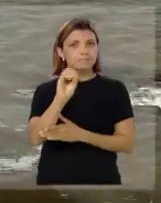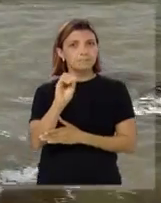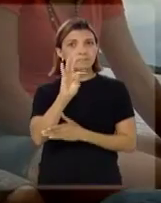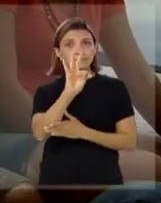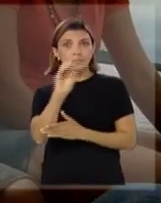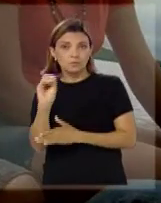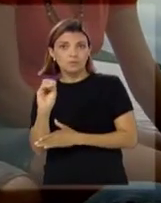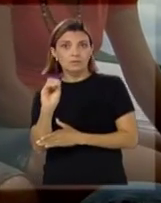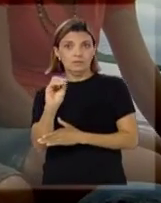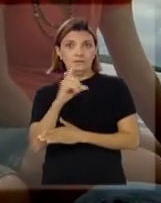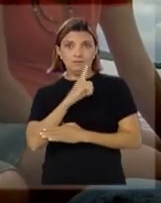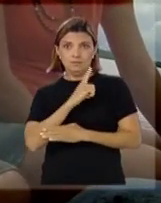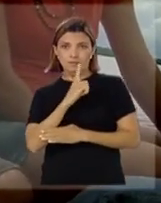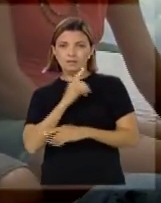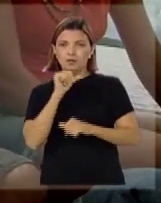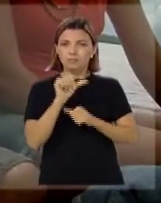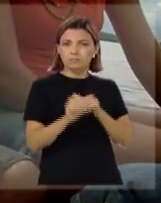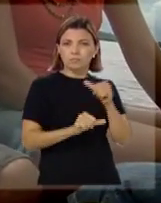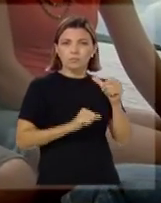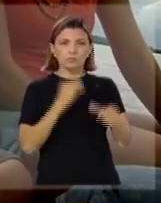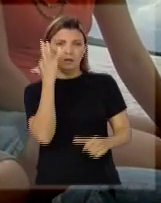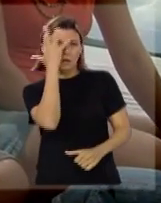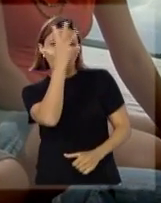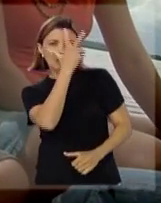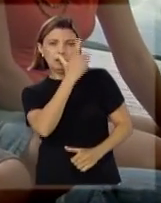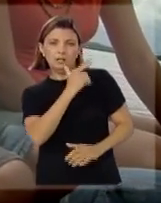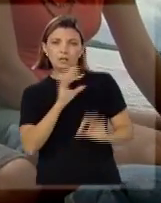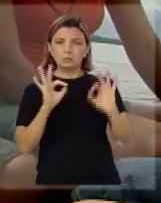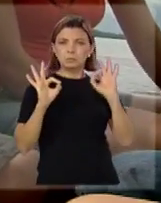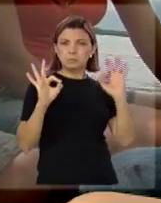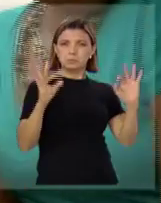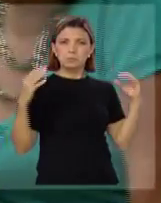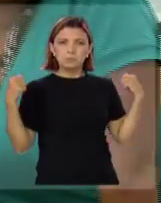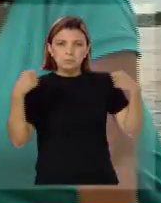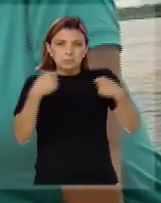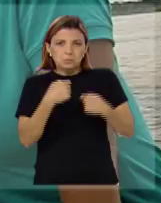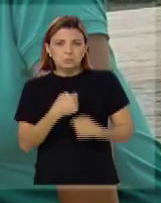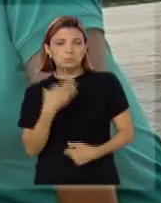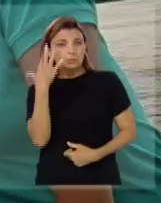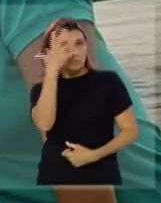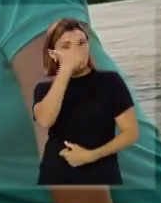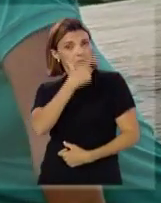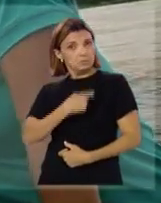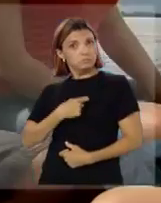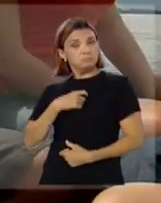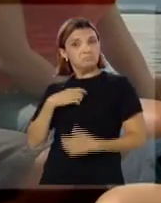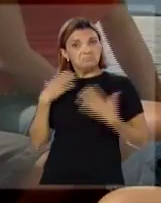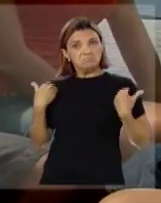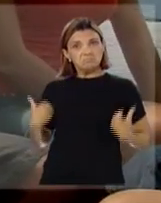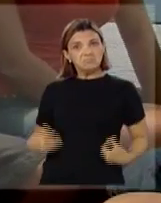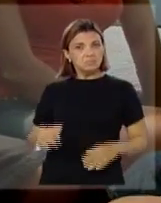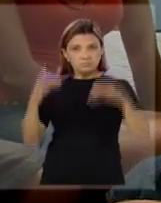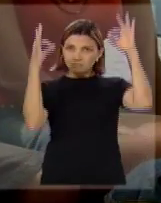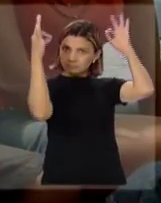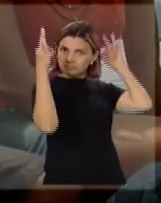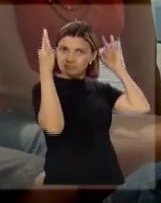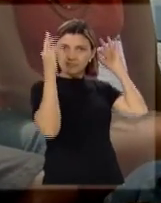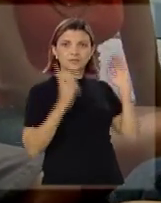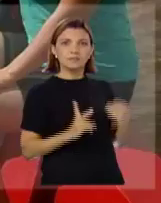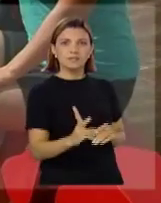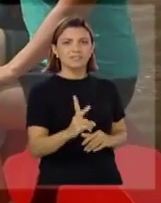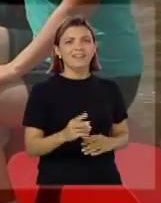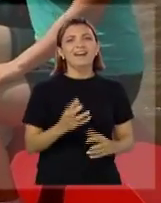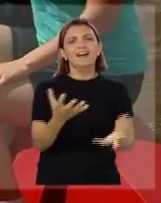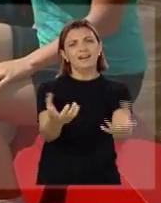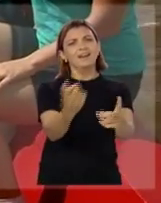quê? E dizem que ele aparece transformado como um rapaz todo bonitão, arrumadinho, sempre usando um